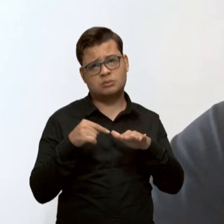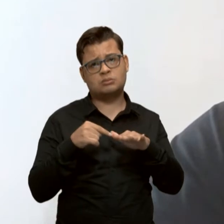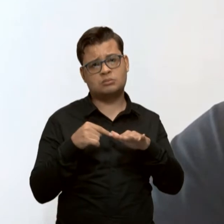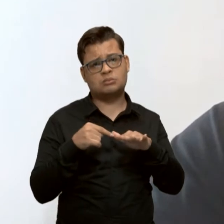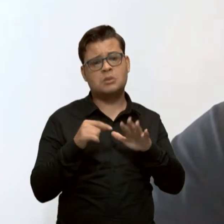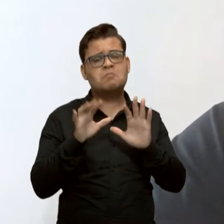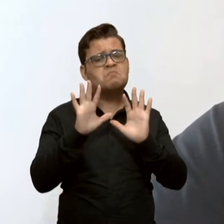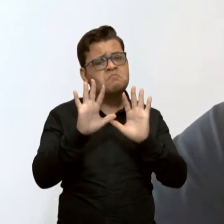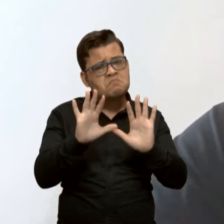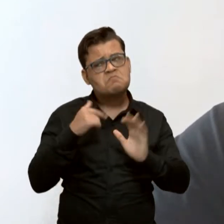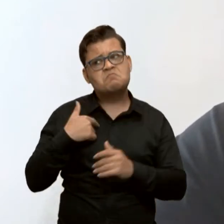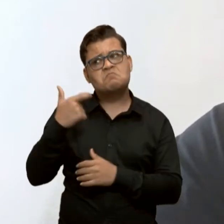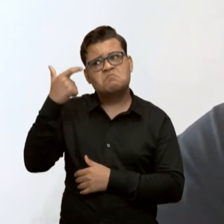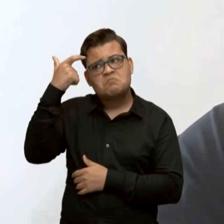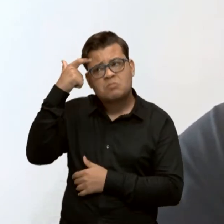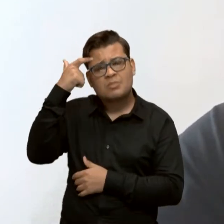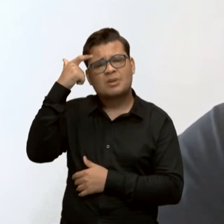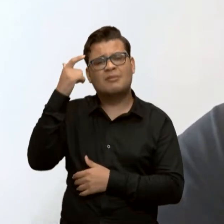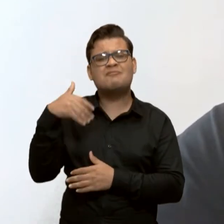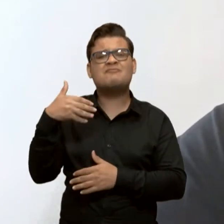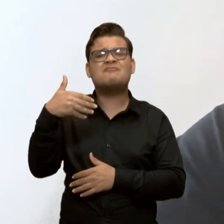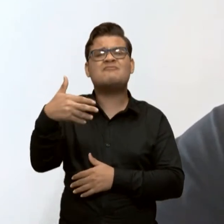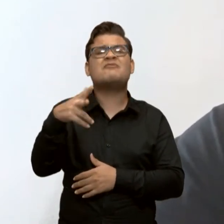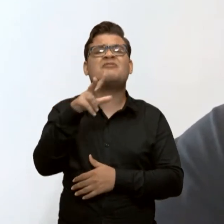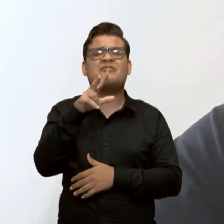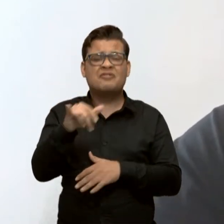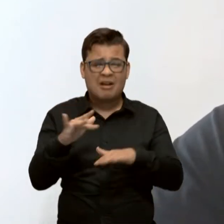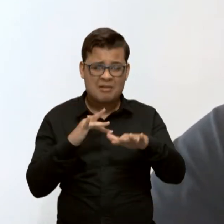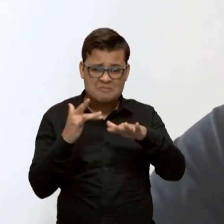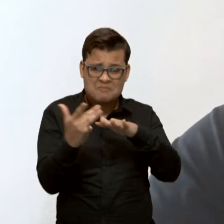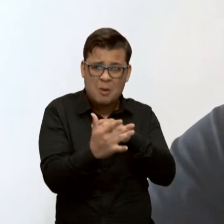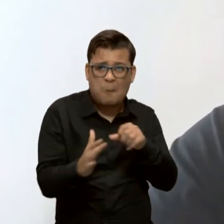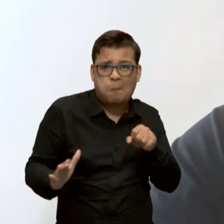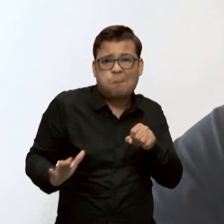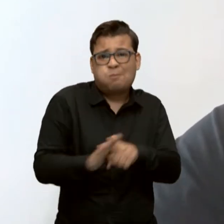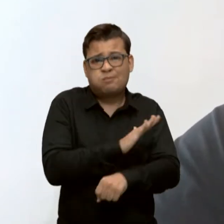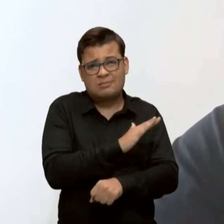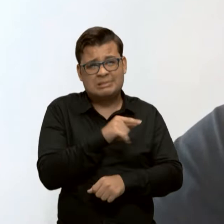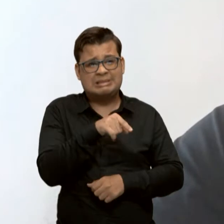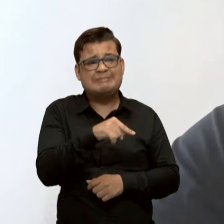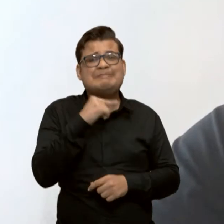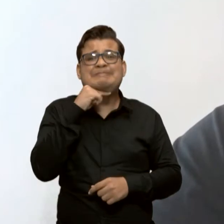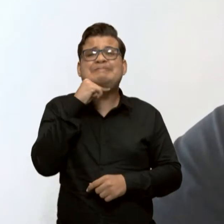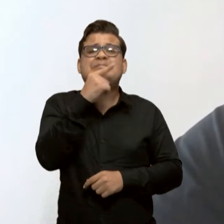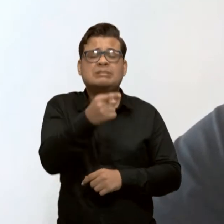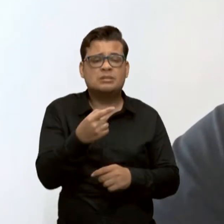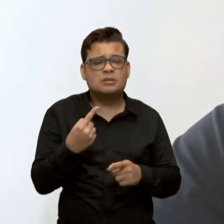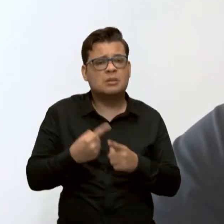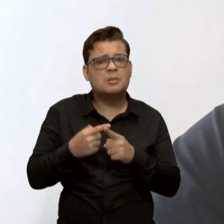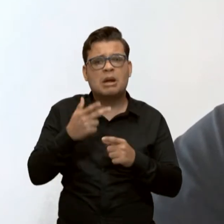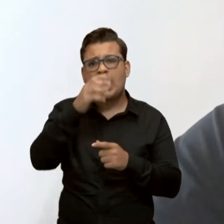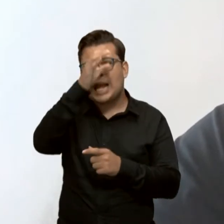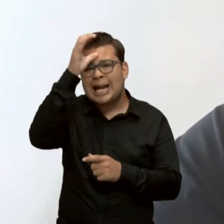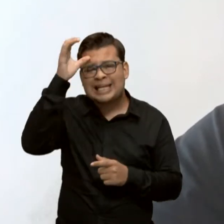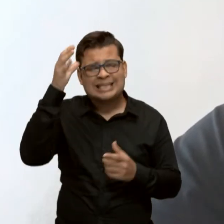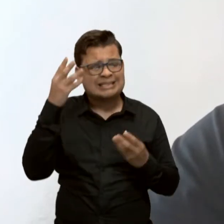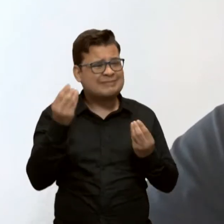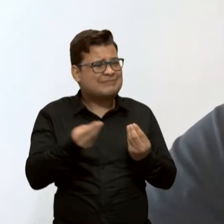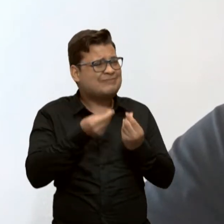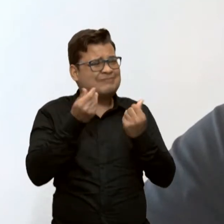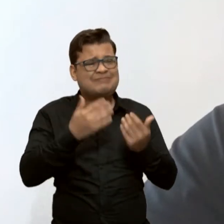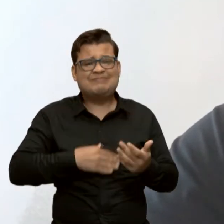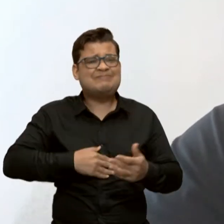hora que elas vão saturar, né? Na verdade, não é elas não, mas os consumidores, os indivíduos vão saturar,